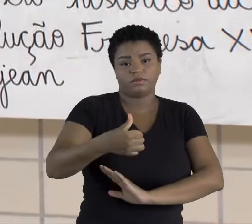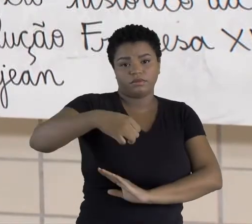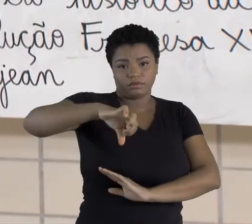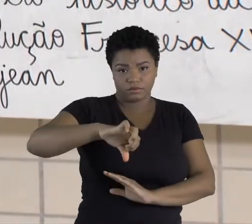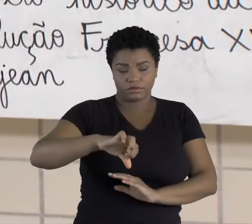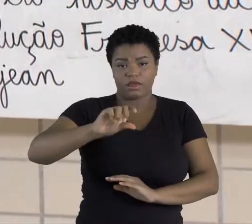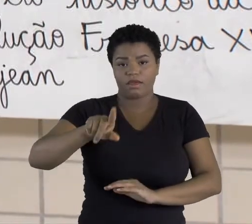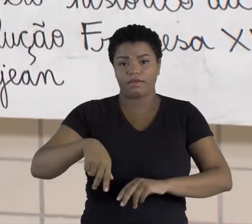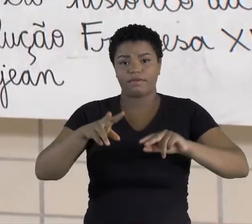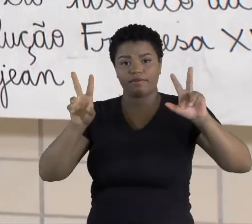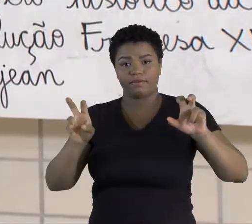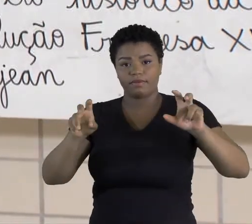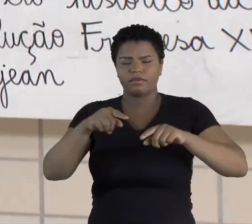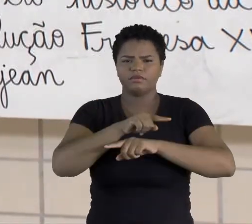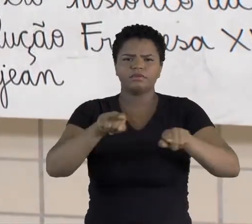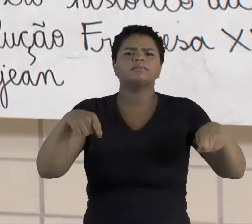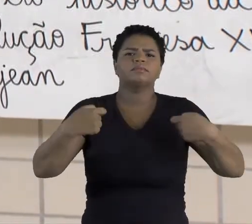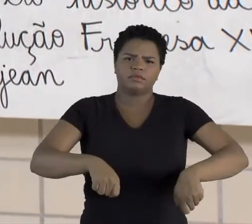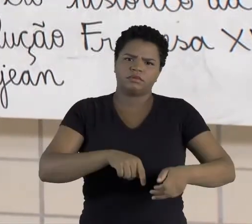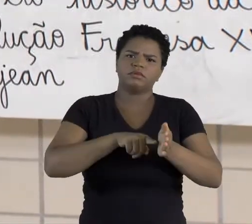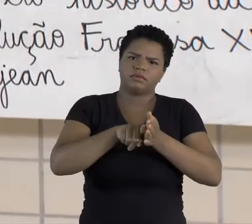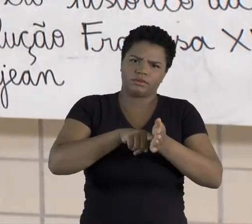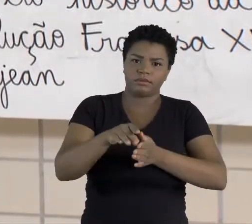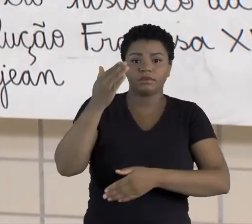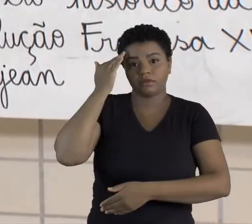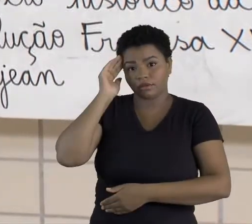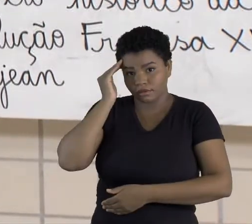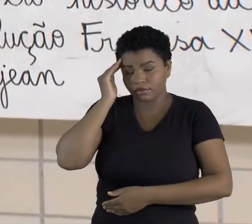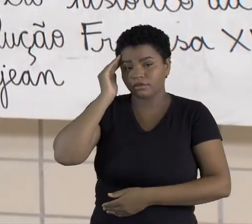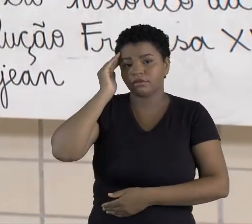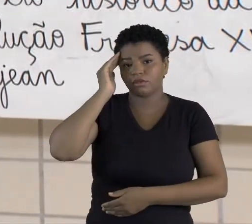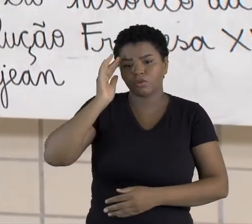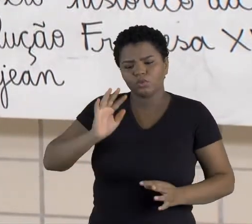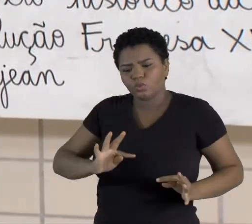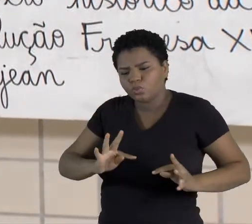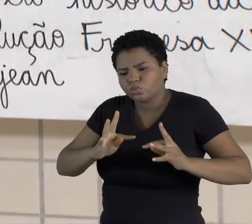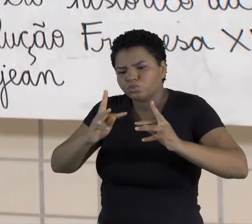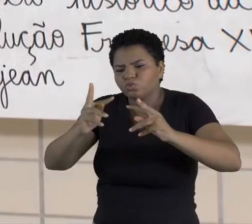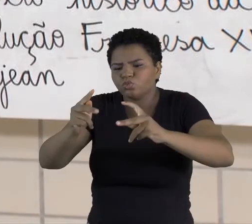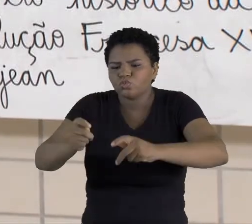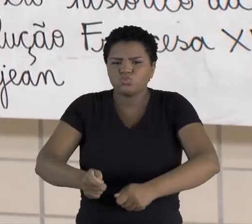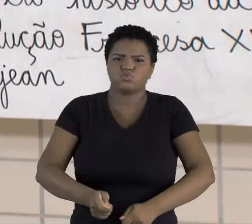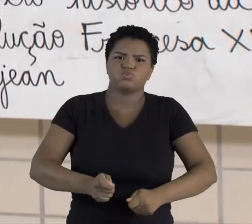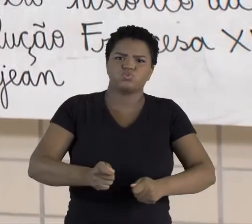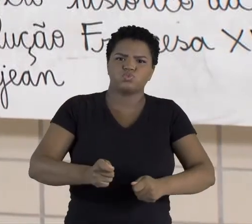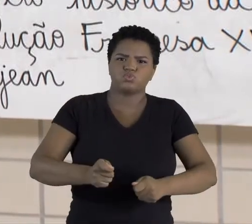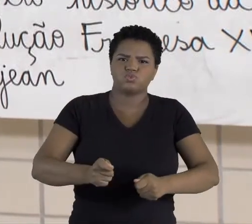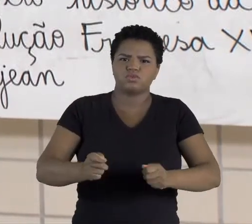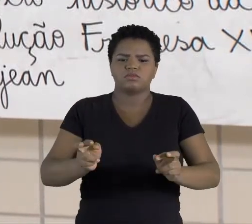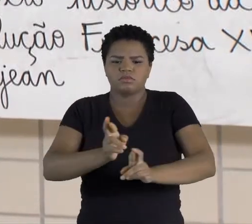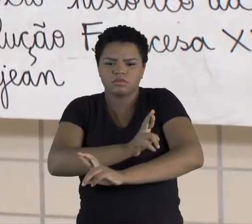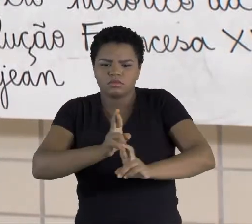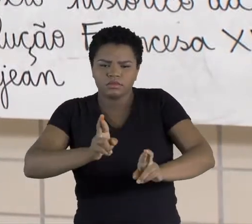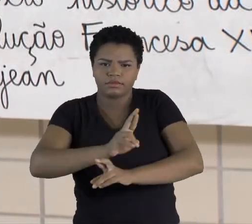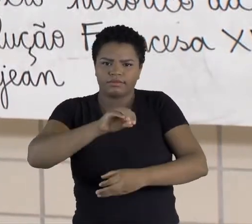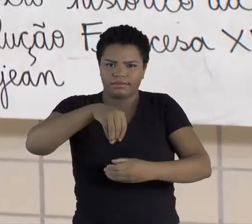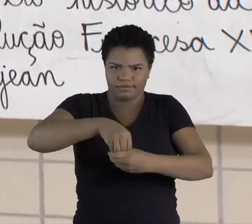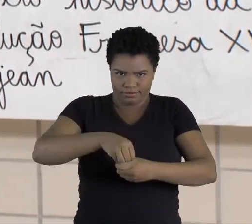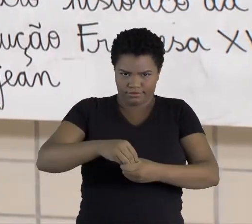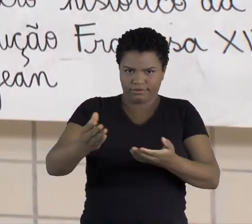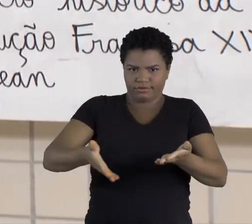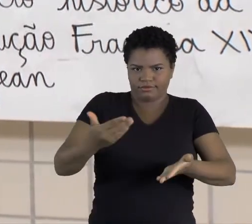um tema que vocês têm que pesquisar para entender toda a obra, todas as narrações que tem dentro dessa